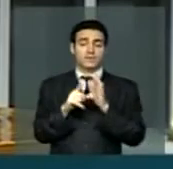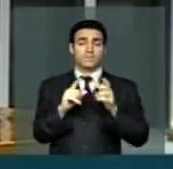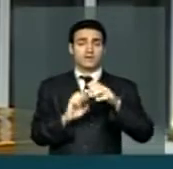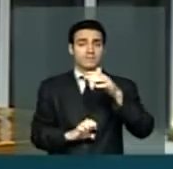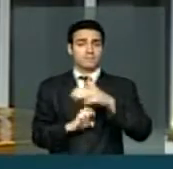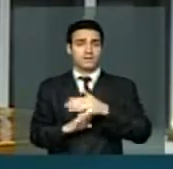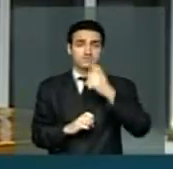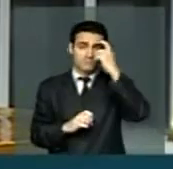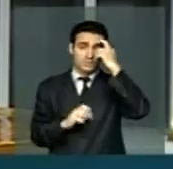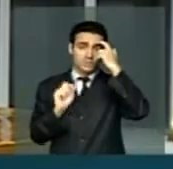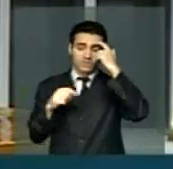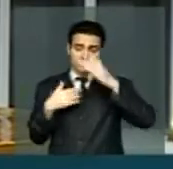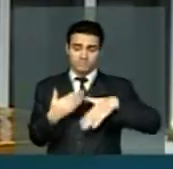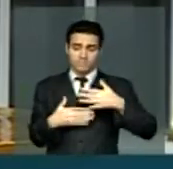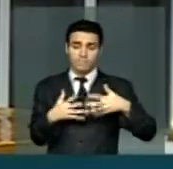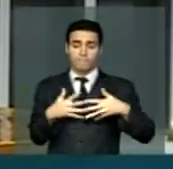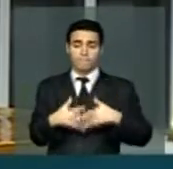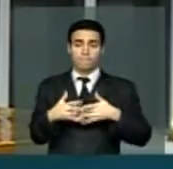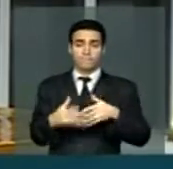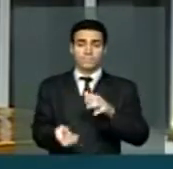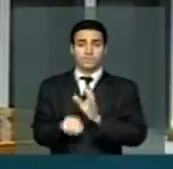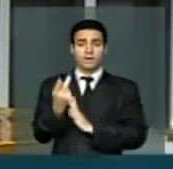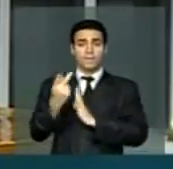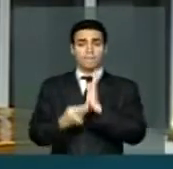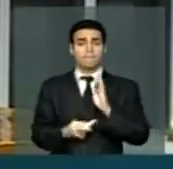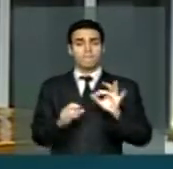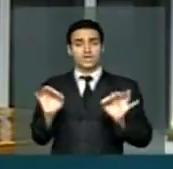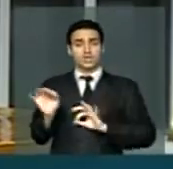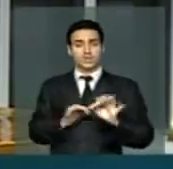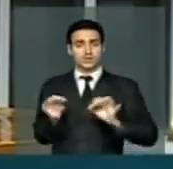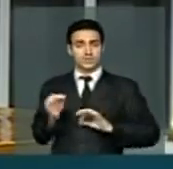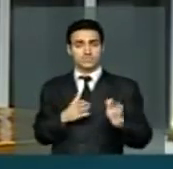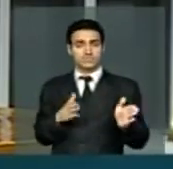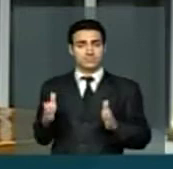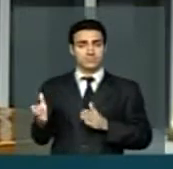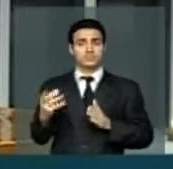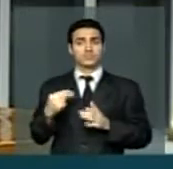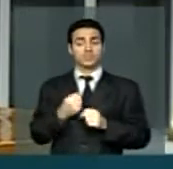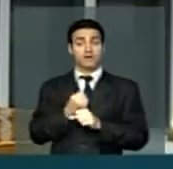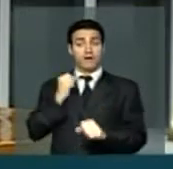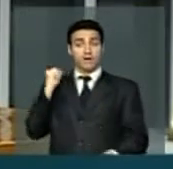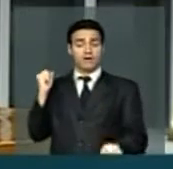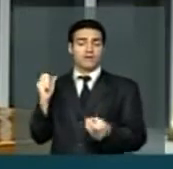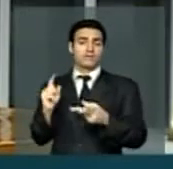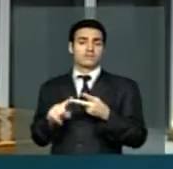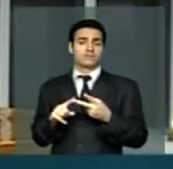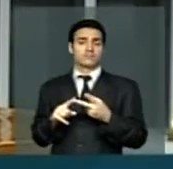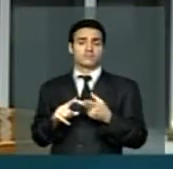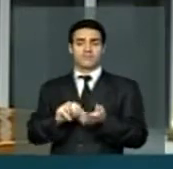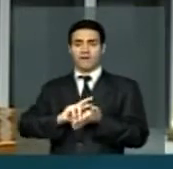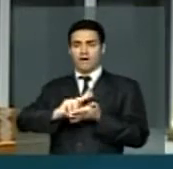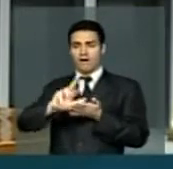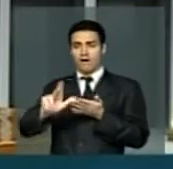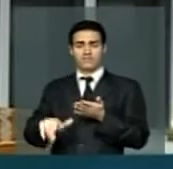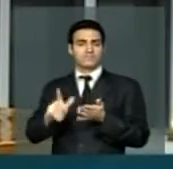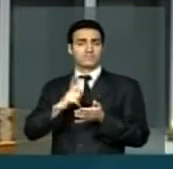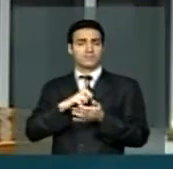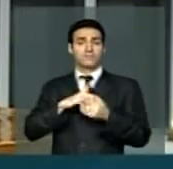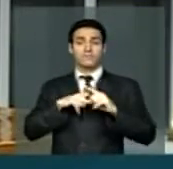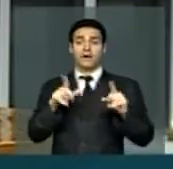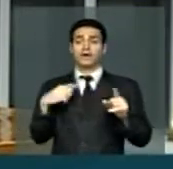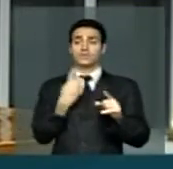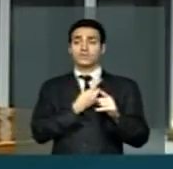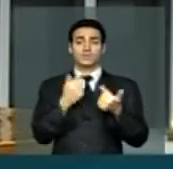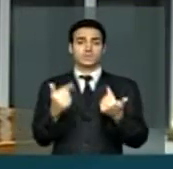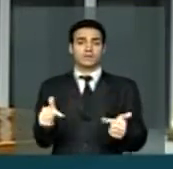do pressuposto da construção de projetos extremamente grandes, imensos projetos, sem que